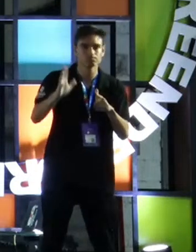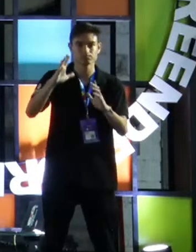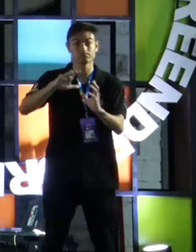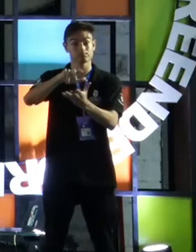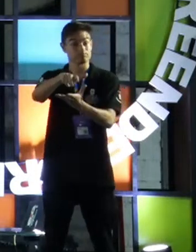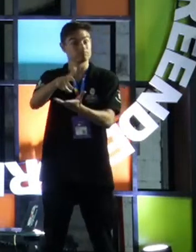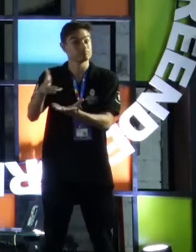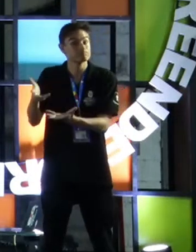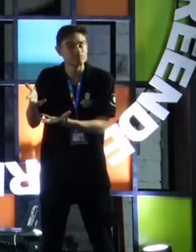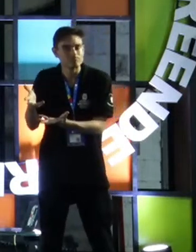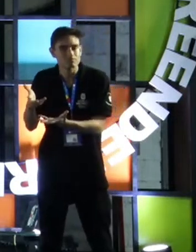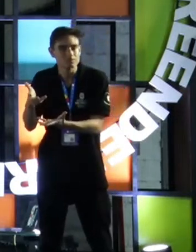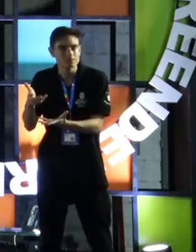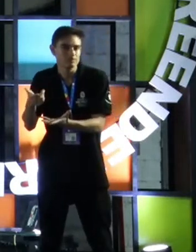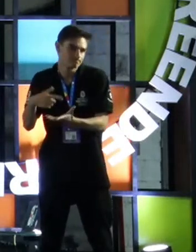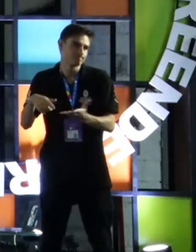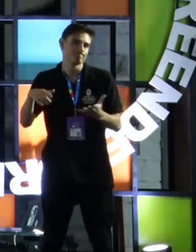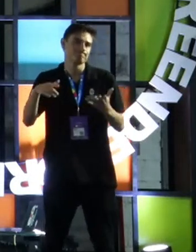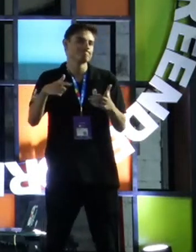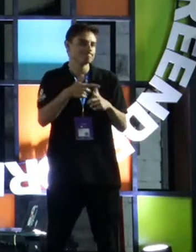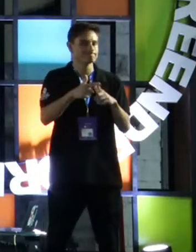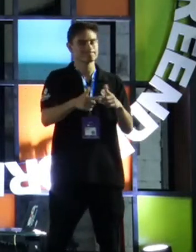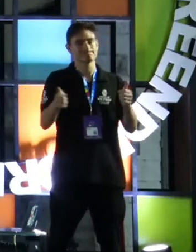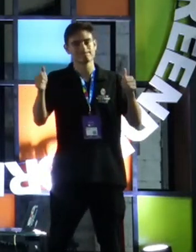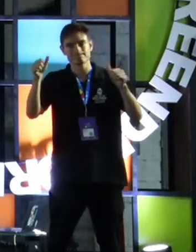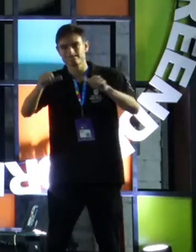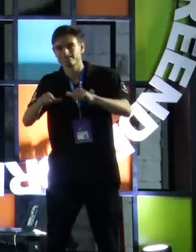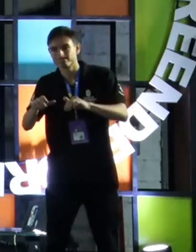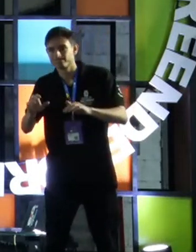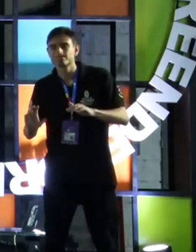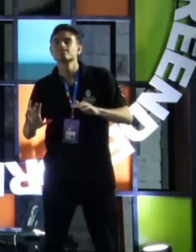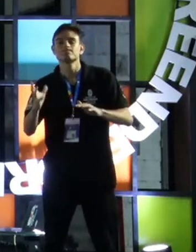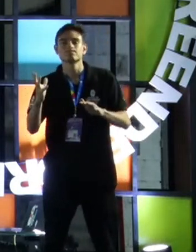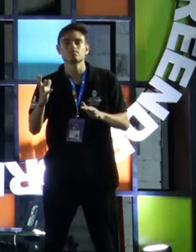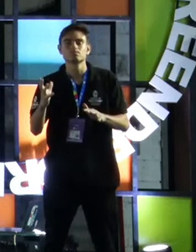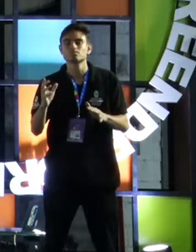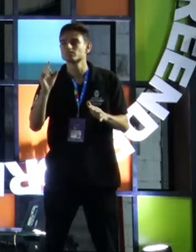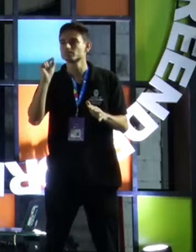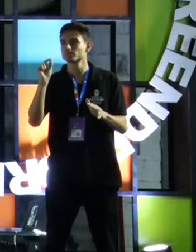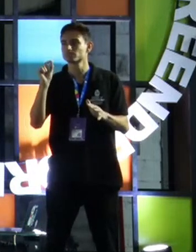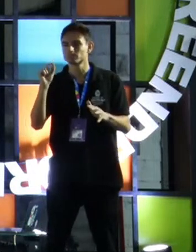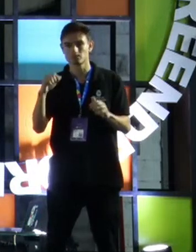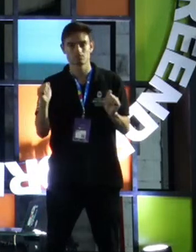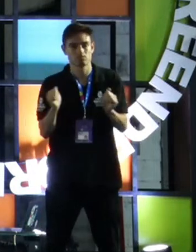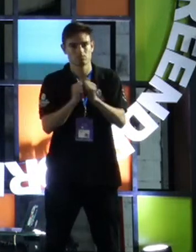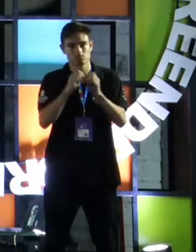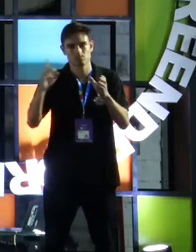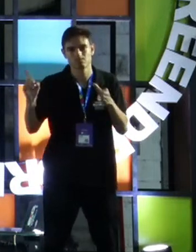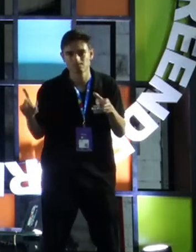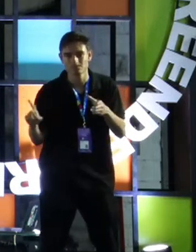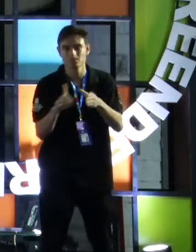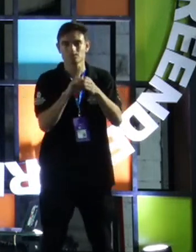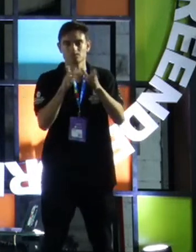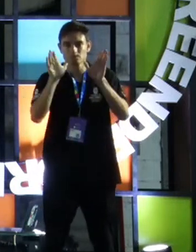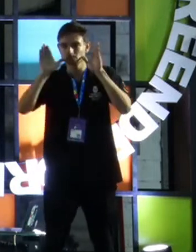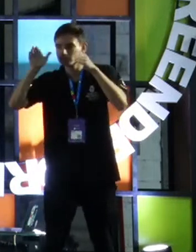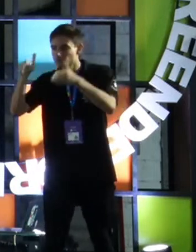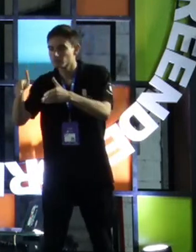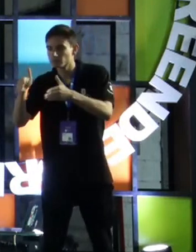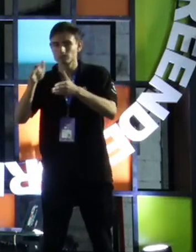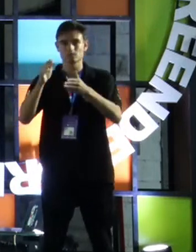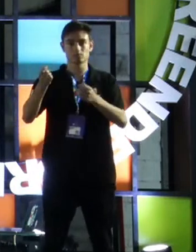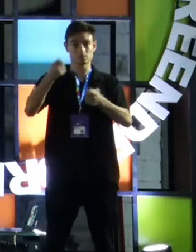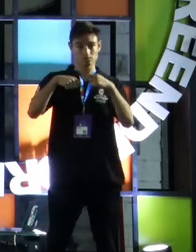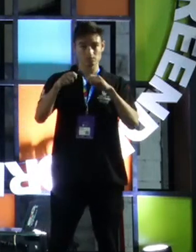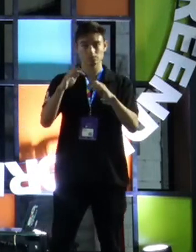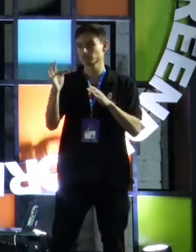planeta? Com o fim dos problemas de conveniência, chegou a hora de juntar gente para direcionar os negócios